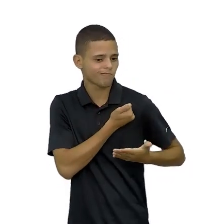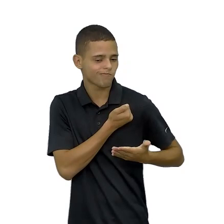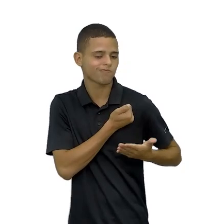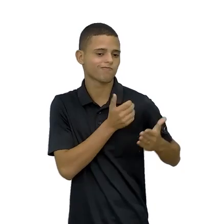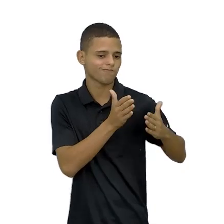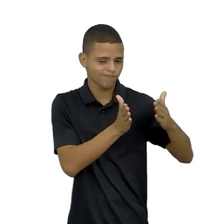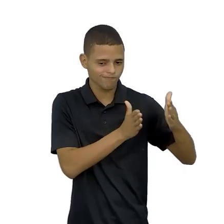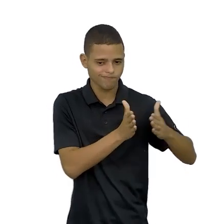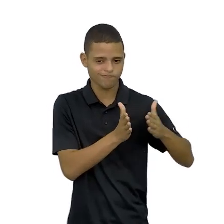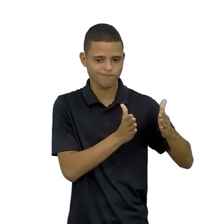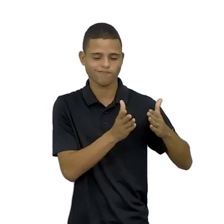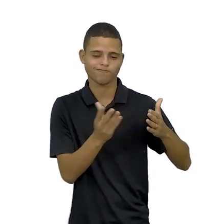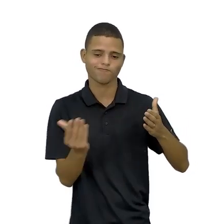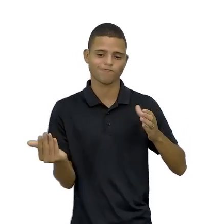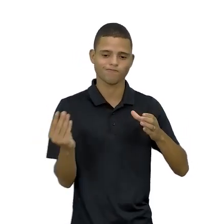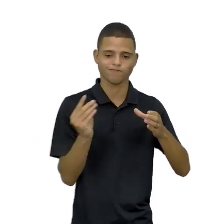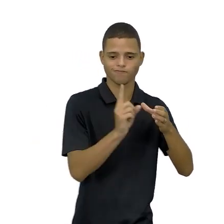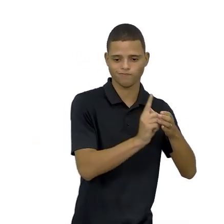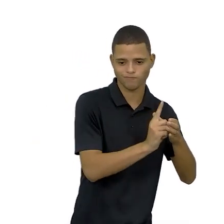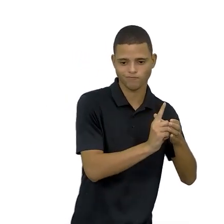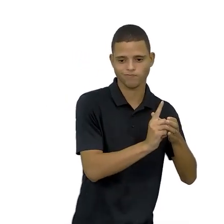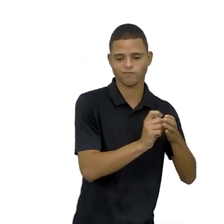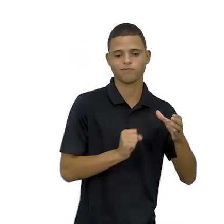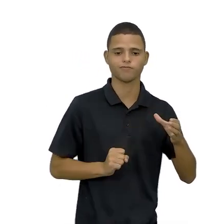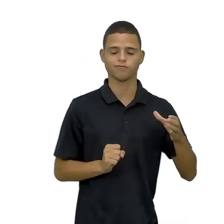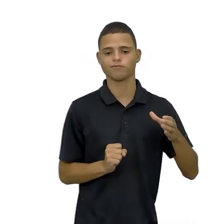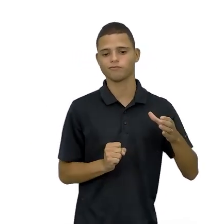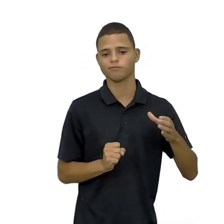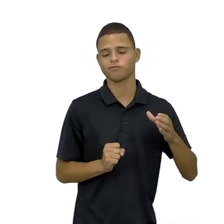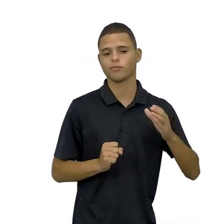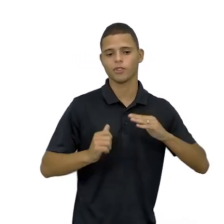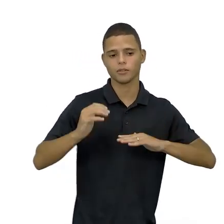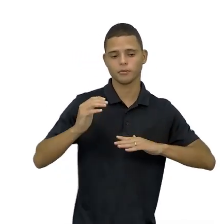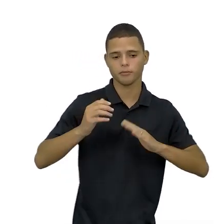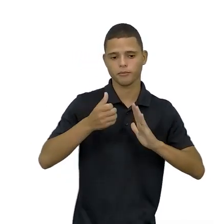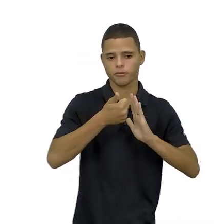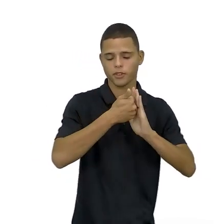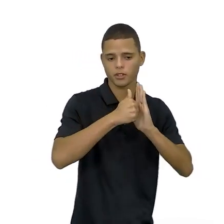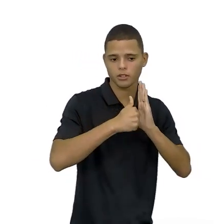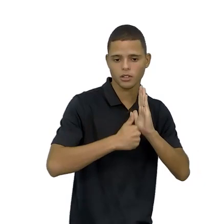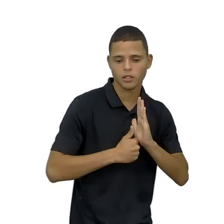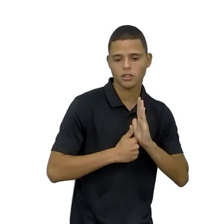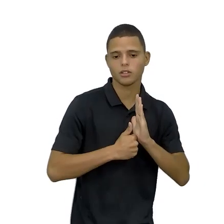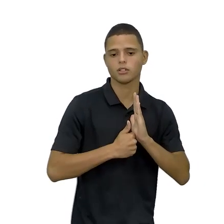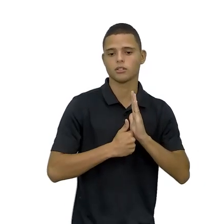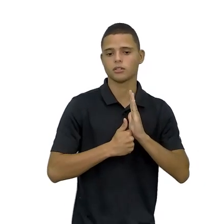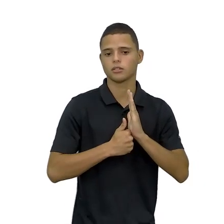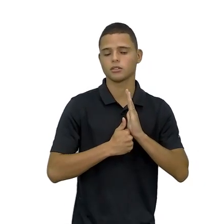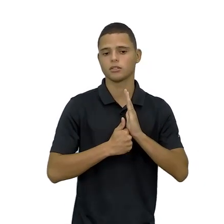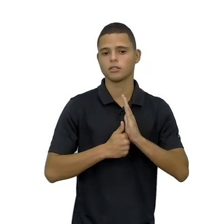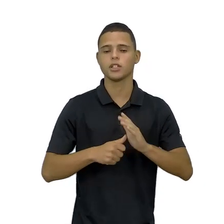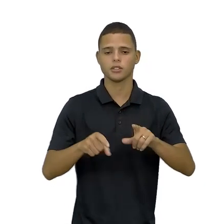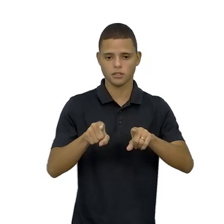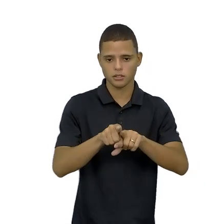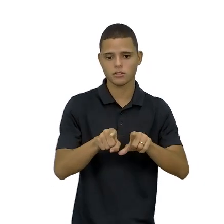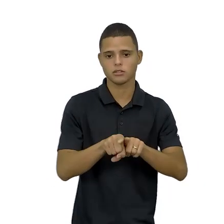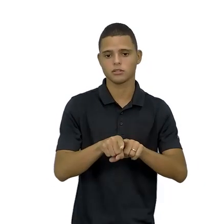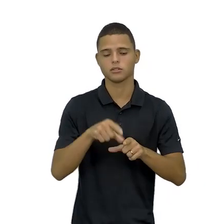ela é aferida em uma avaliação diagnóstica de entrada do 5º